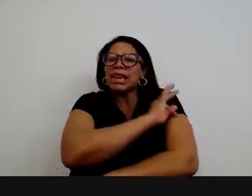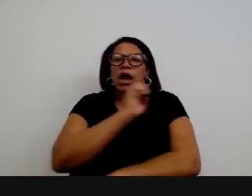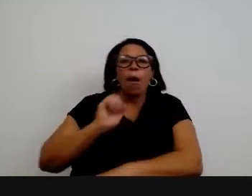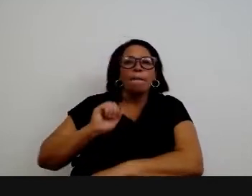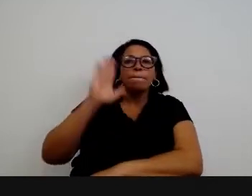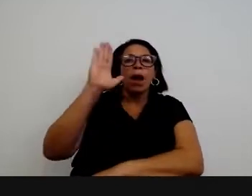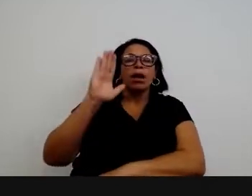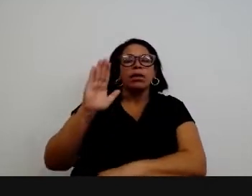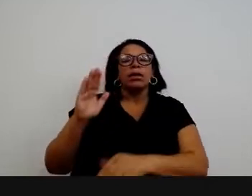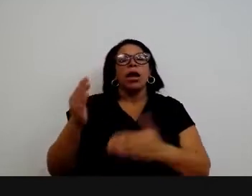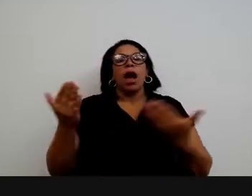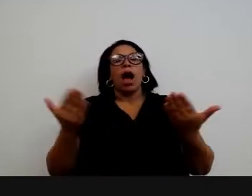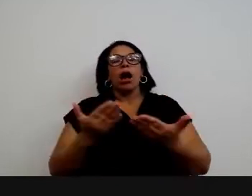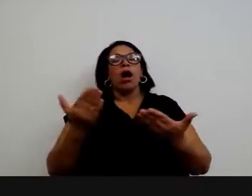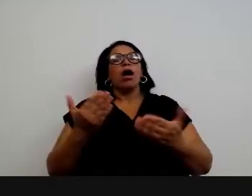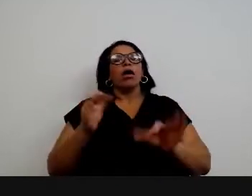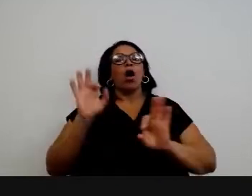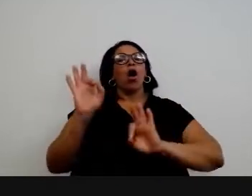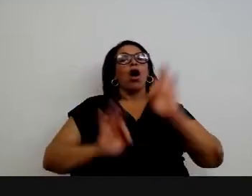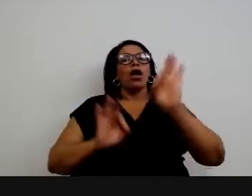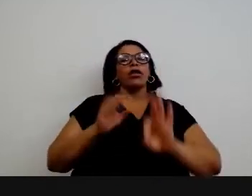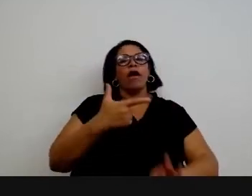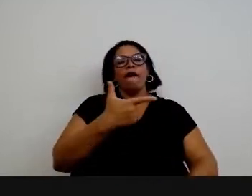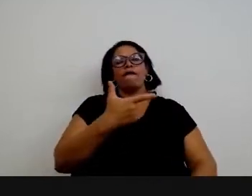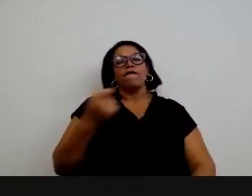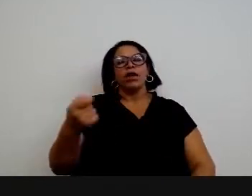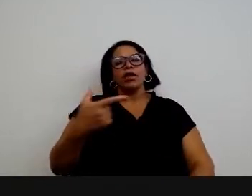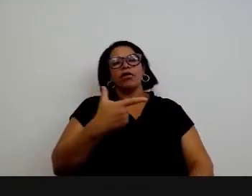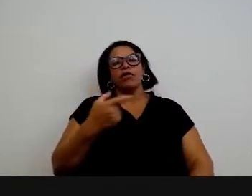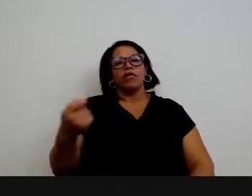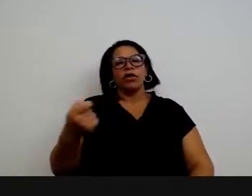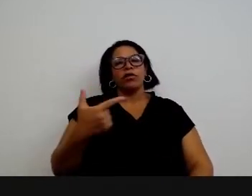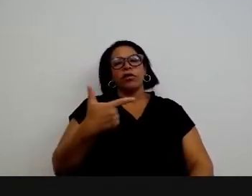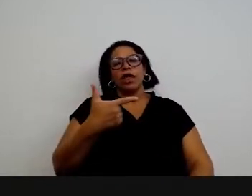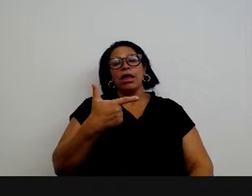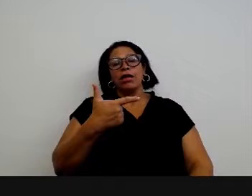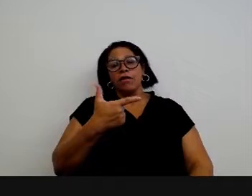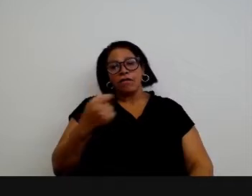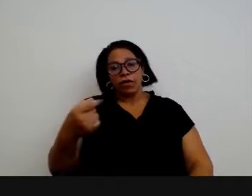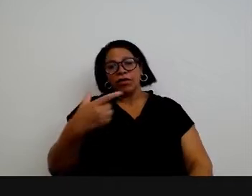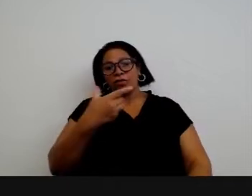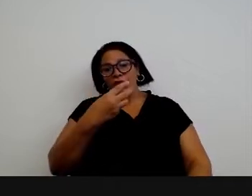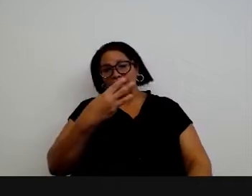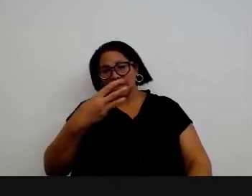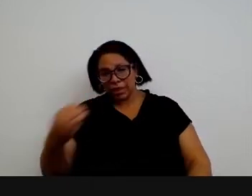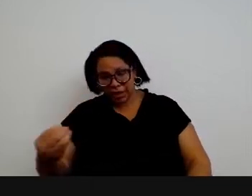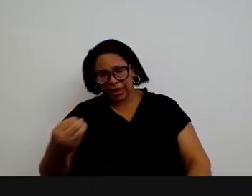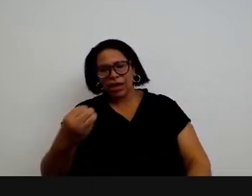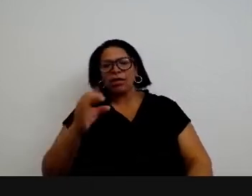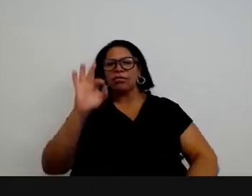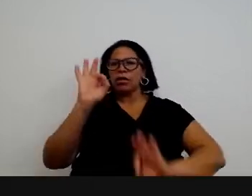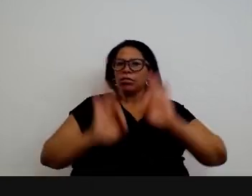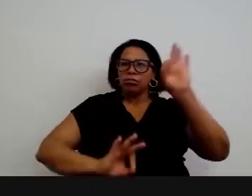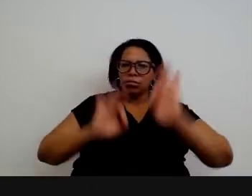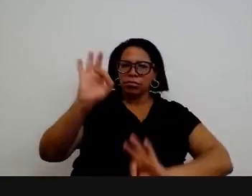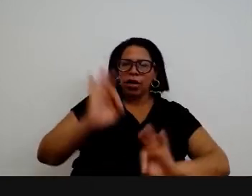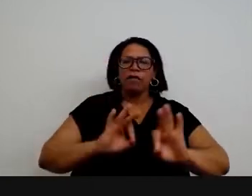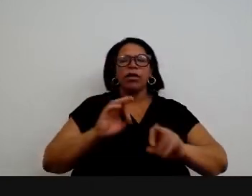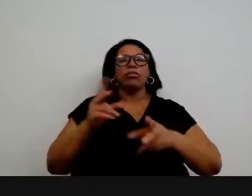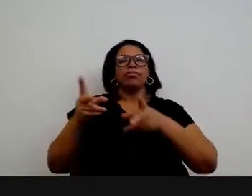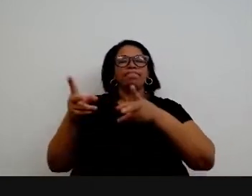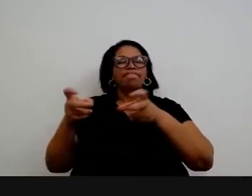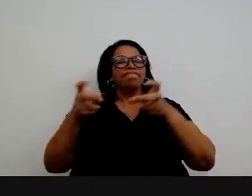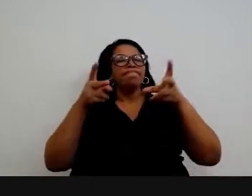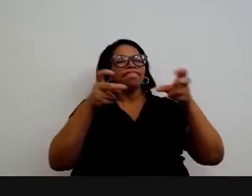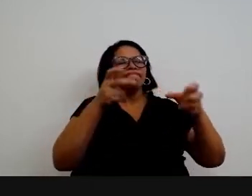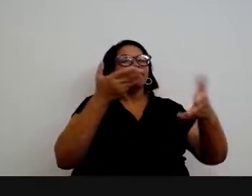técnico. E agora nós estamos fazendo o planejamento 2020-2030. O processo foi completamente diferente. Foi um processo de